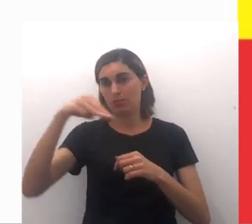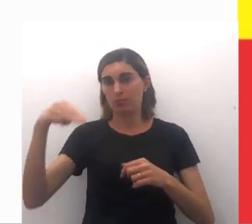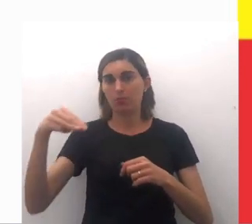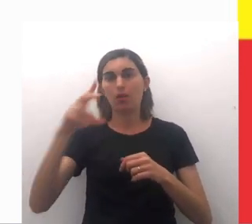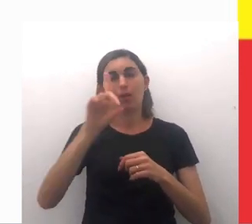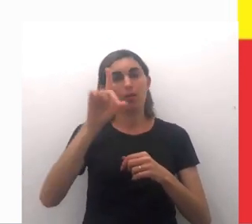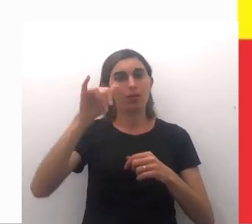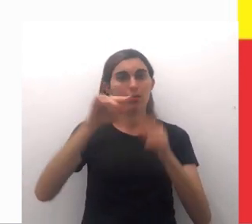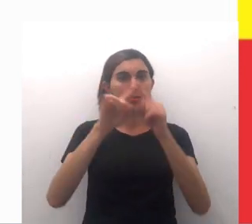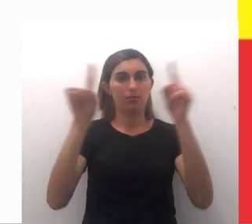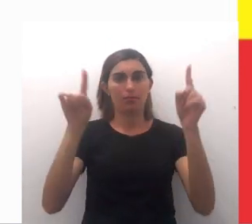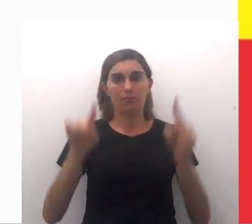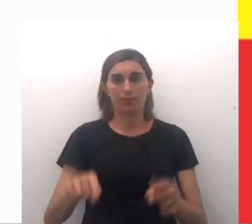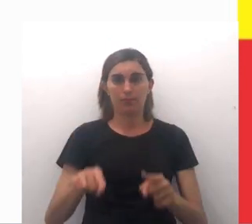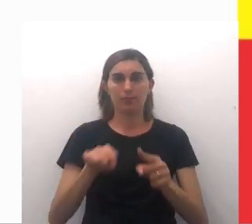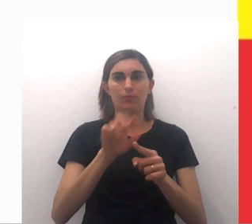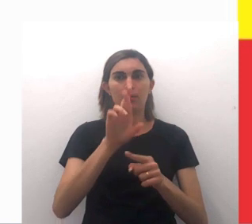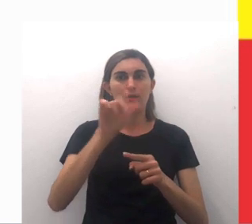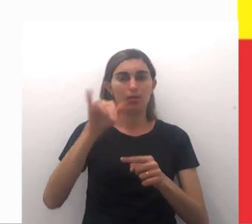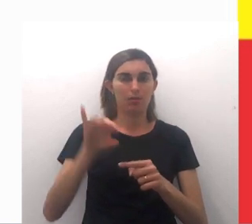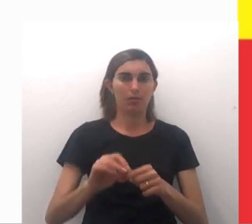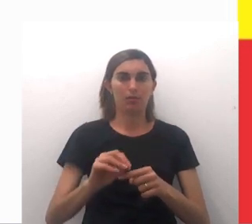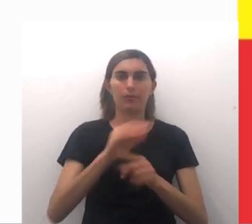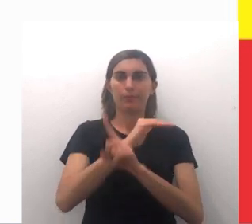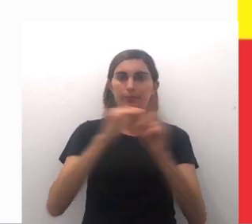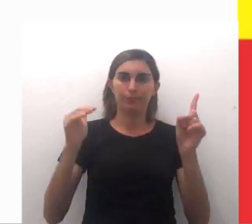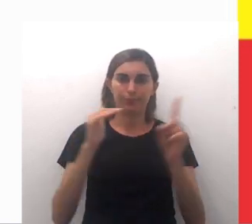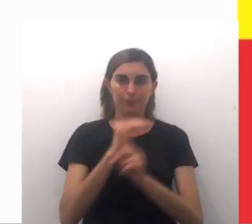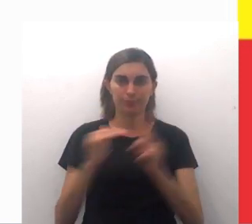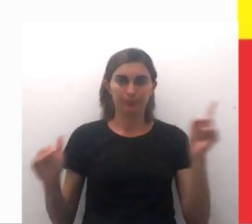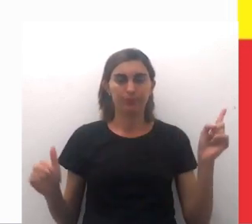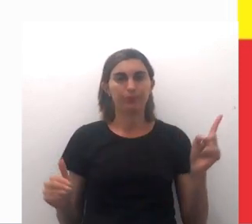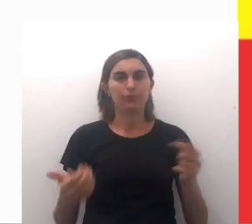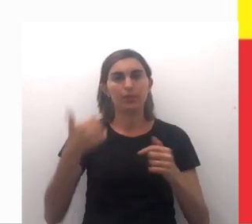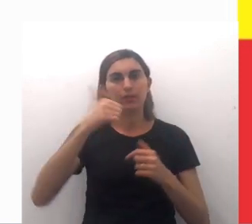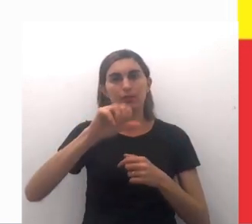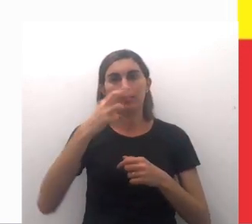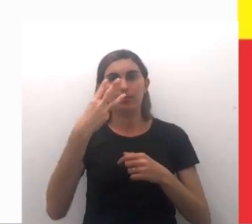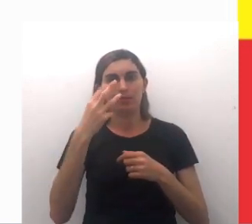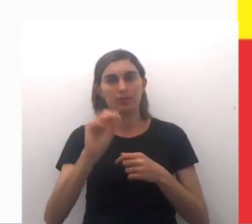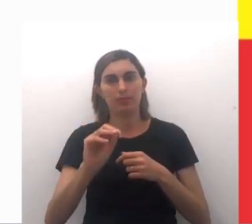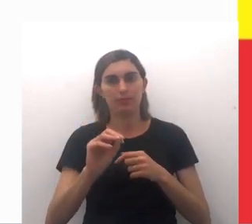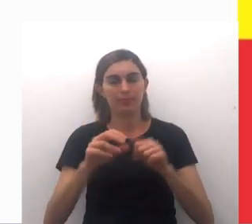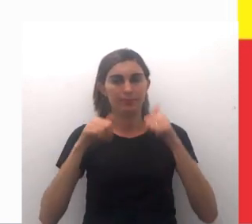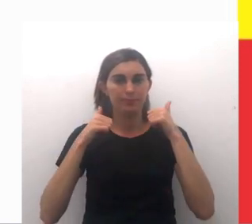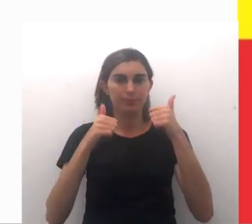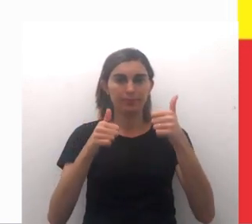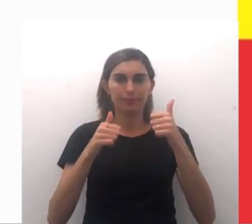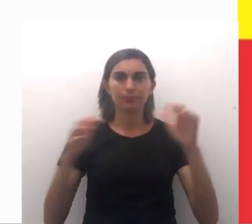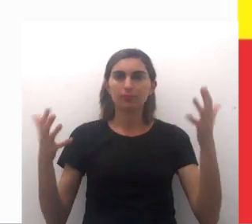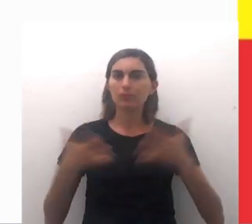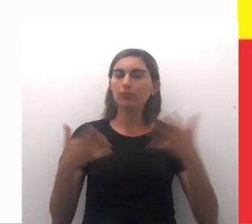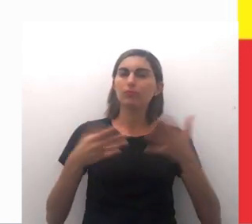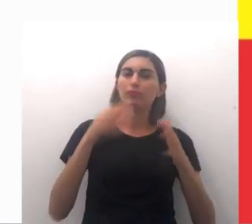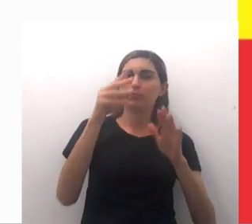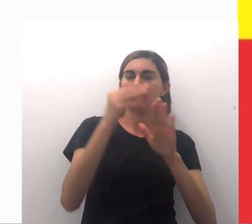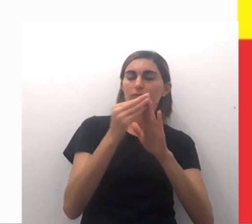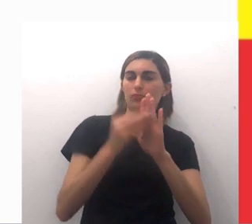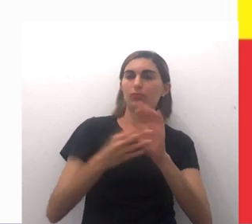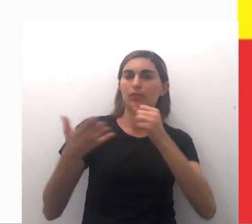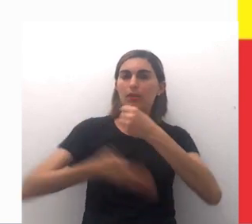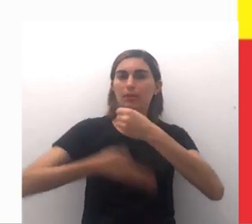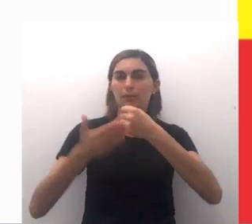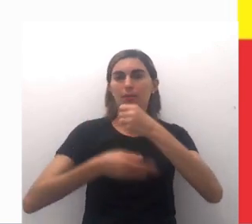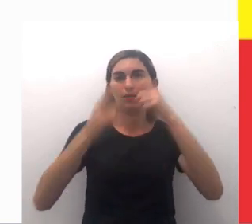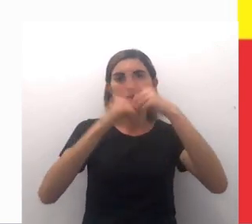milímetros é o diâmetro todo. Então, vou pegar o raio, que vai ser a metade, 130. Beleza? Agora, esse recipiente,